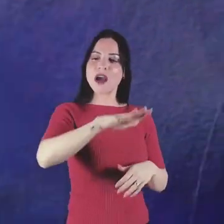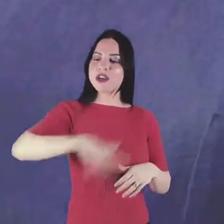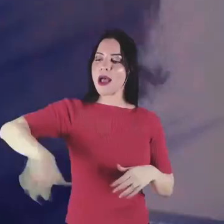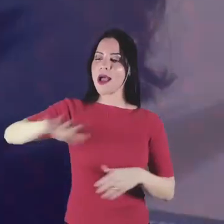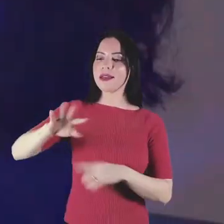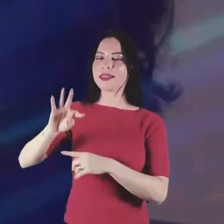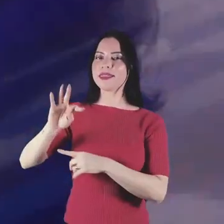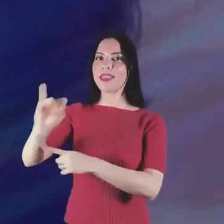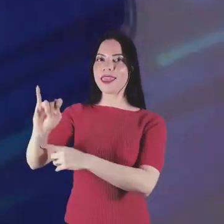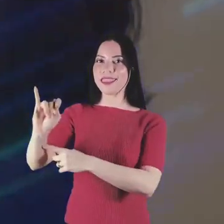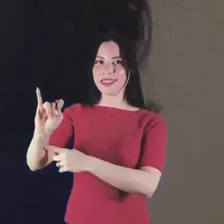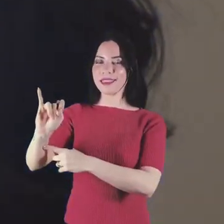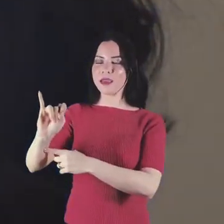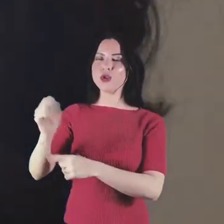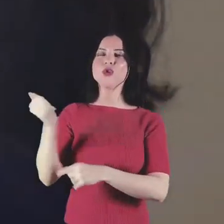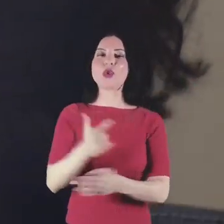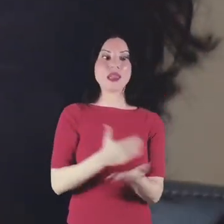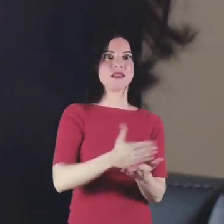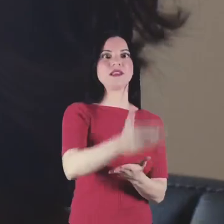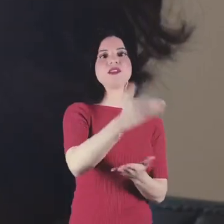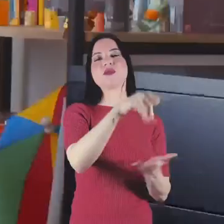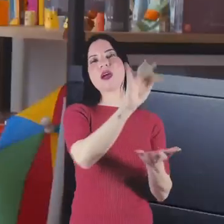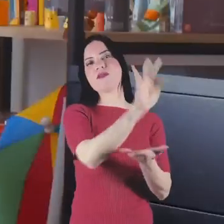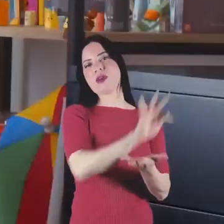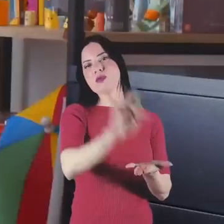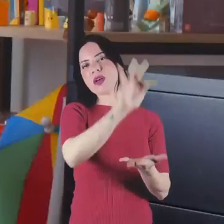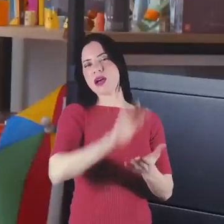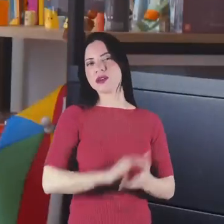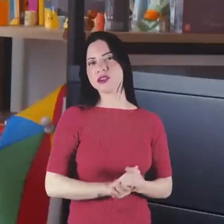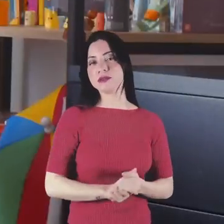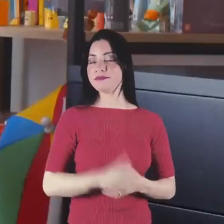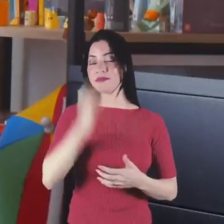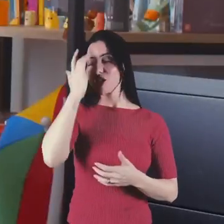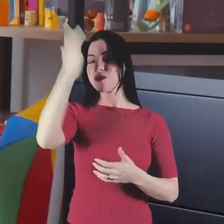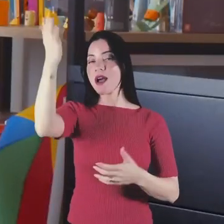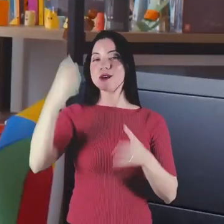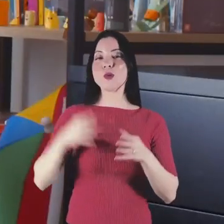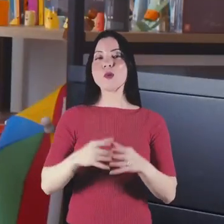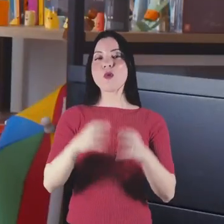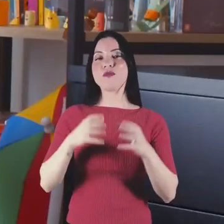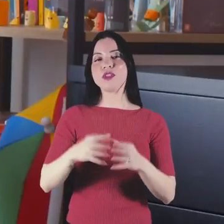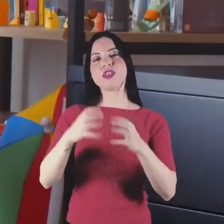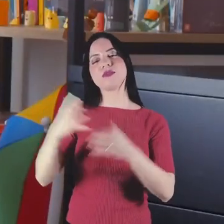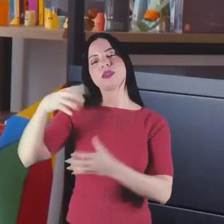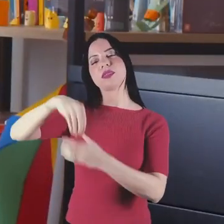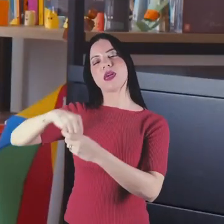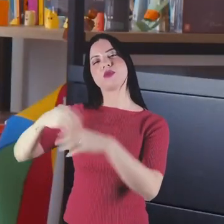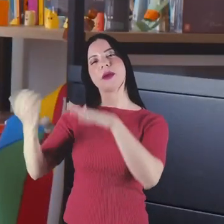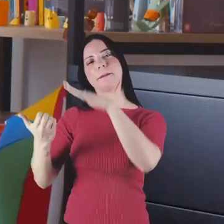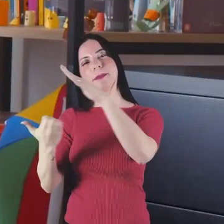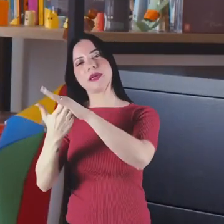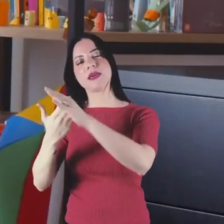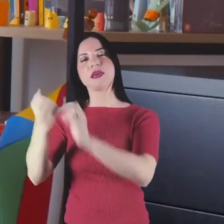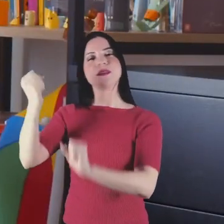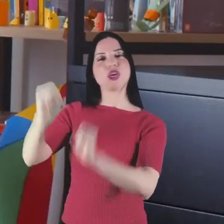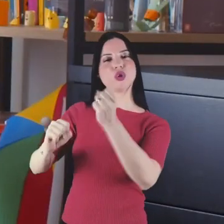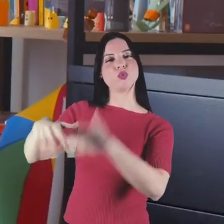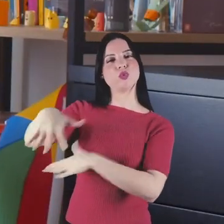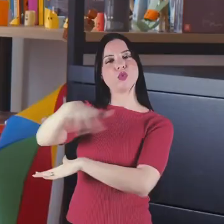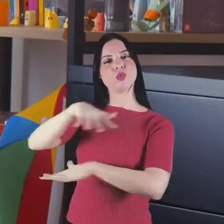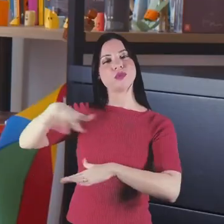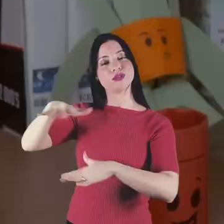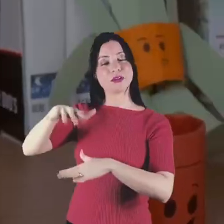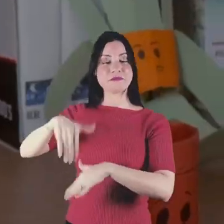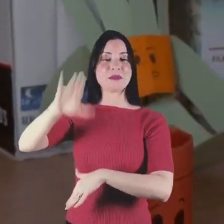faculdade. Então acaba ficando cada vez mais fácil esse convívio dentro das empresas e dentro da